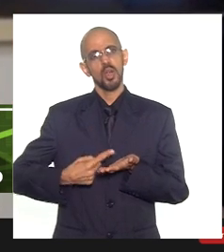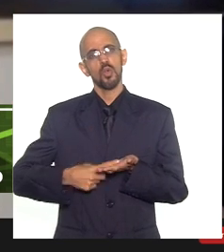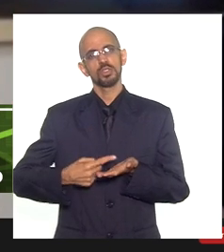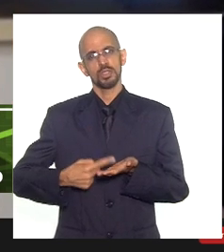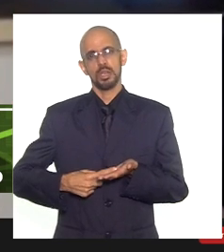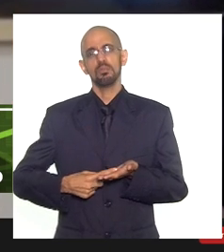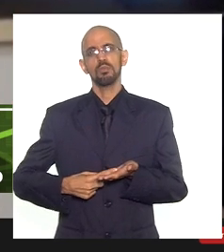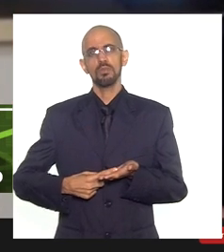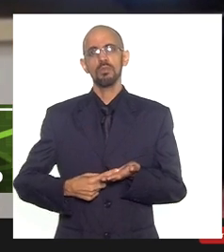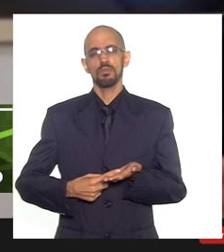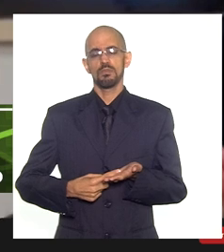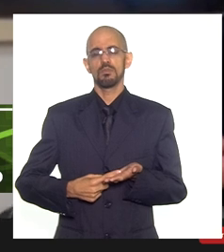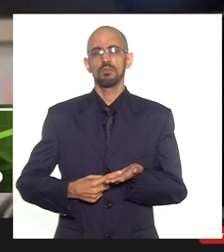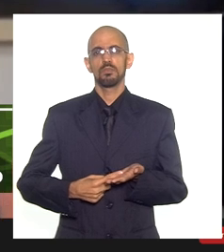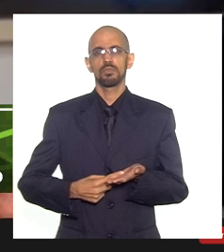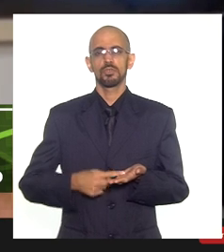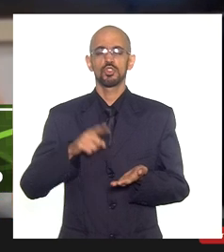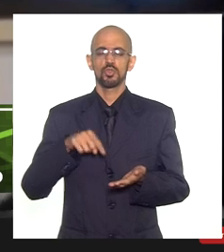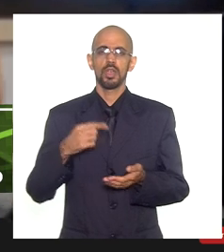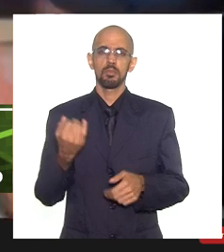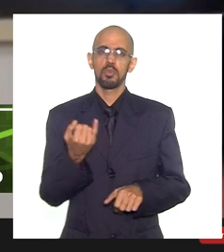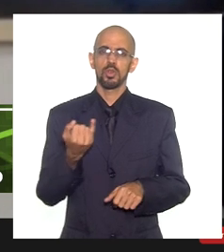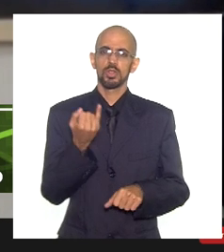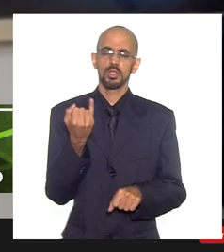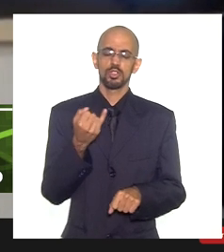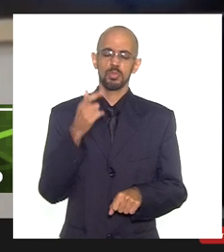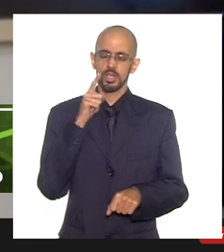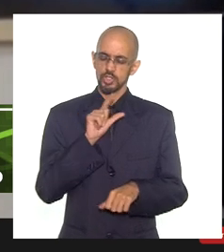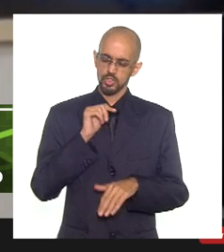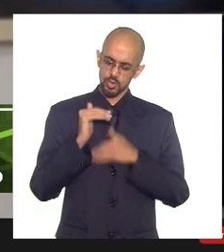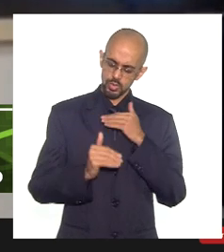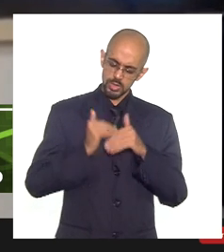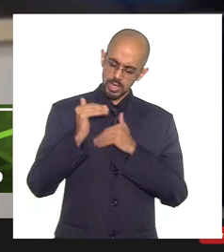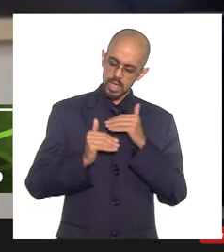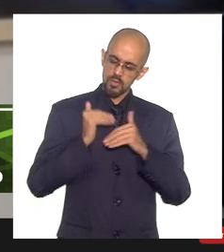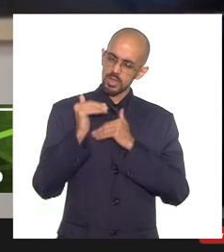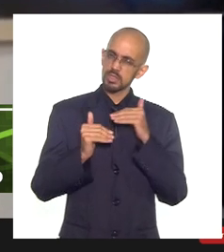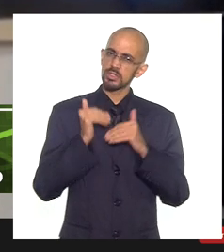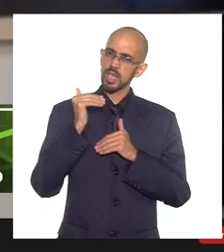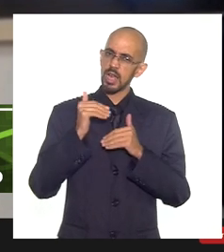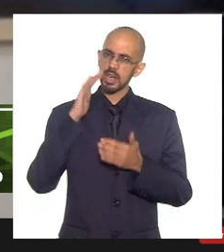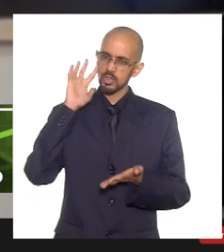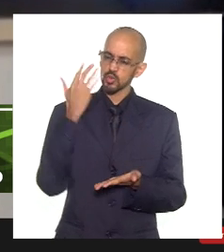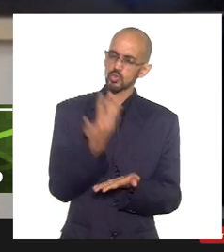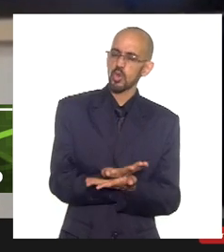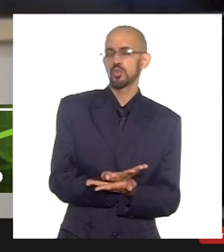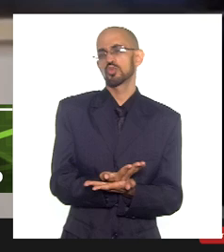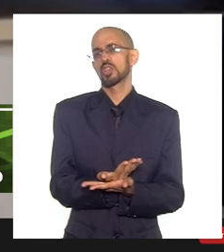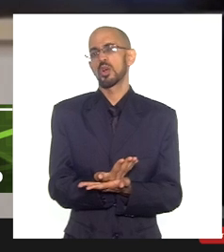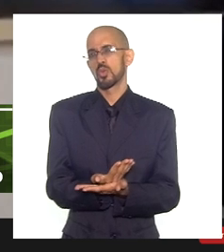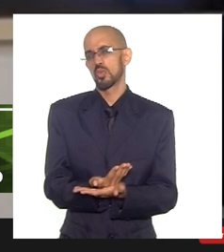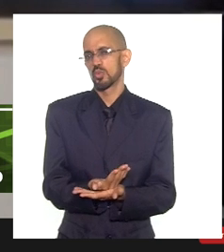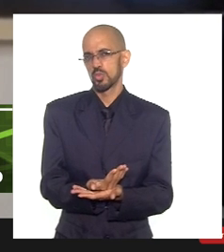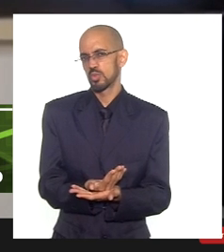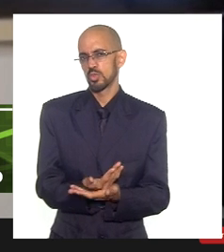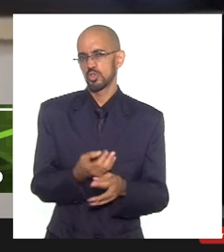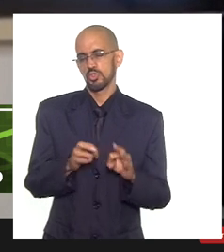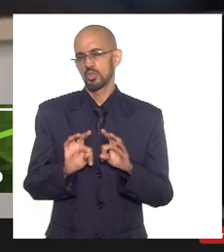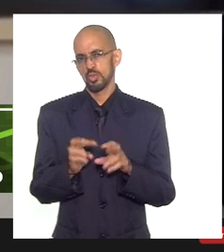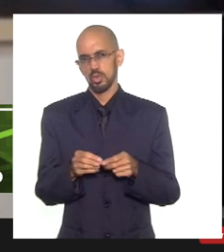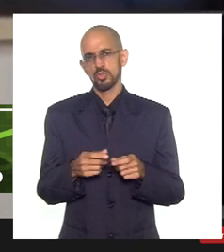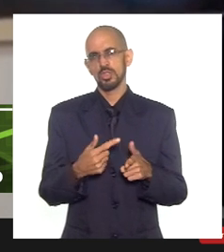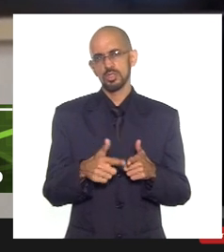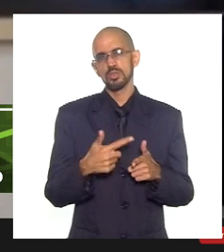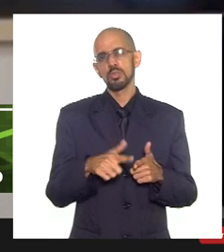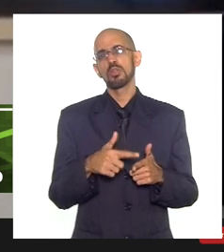isso é um movimento importante para a gente possa caminhar na solução dessa questão